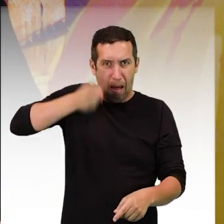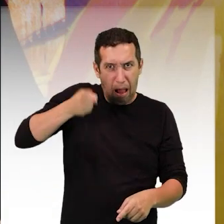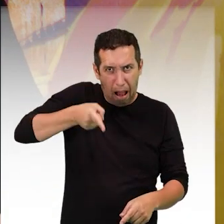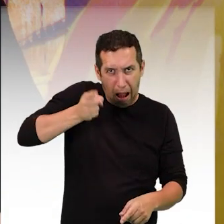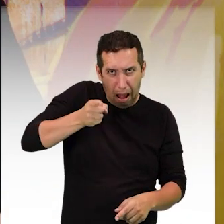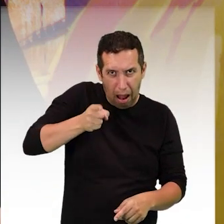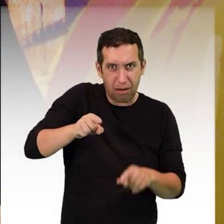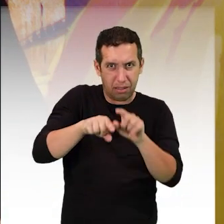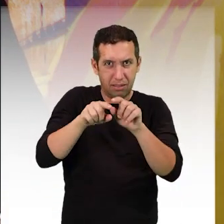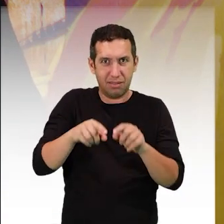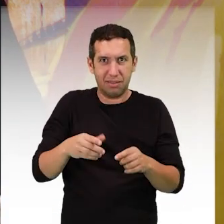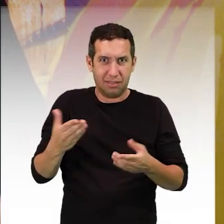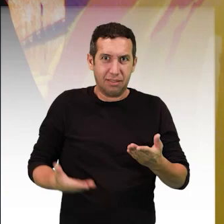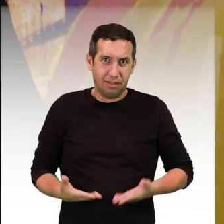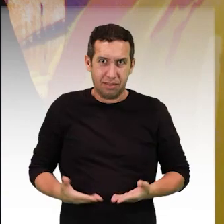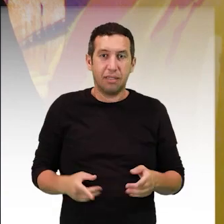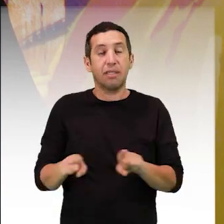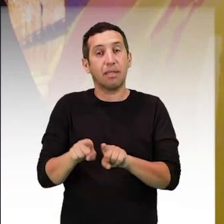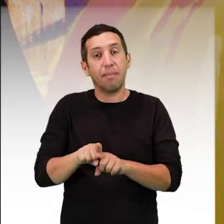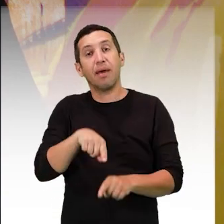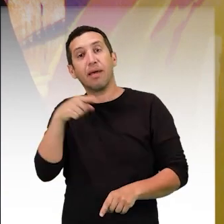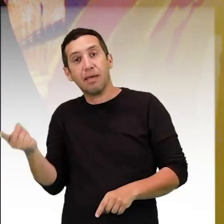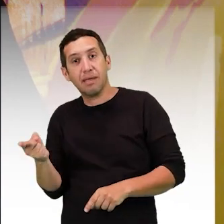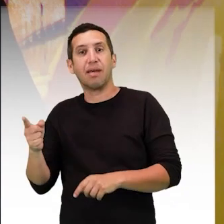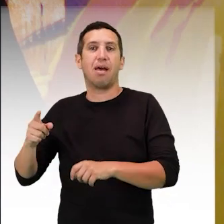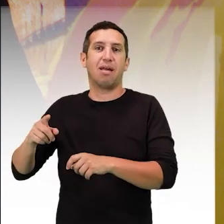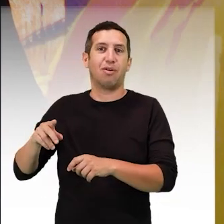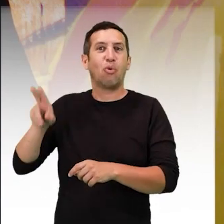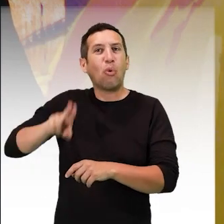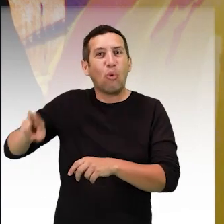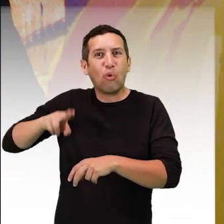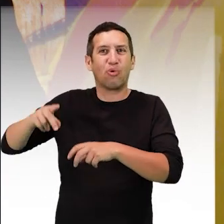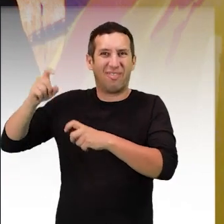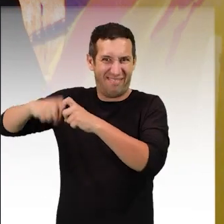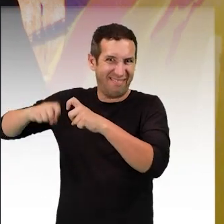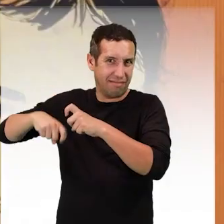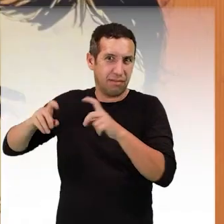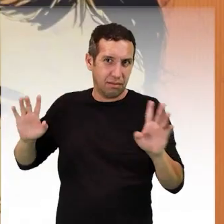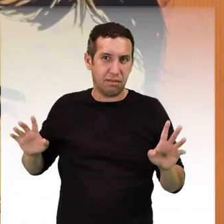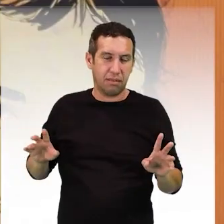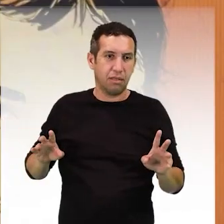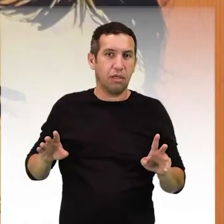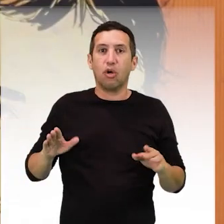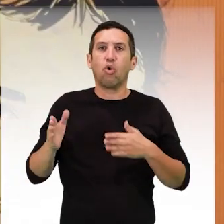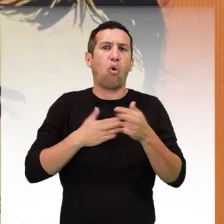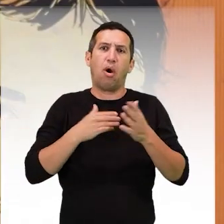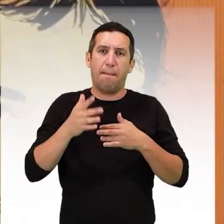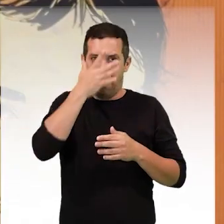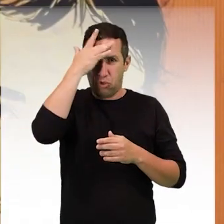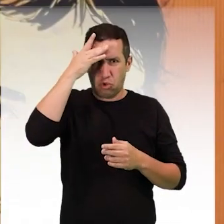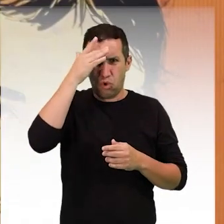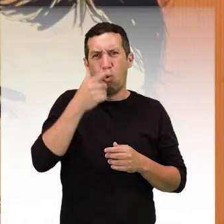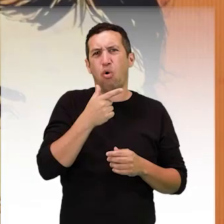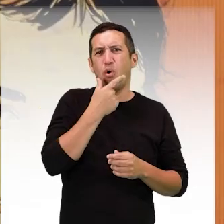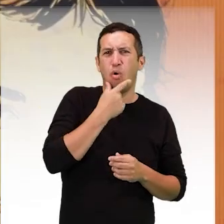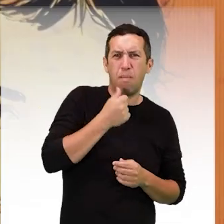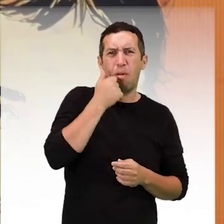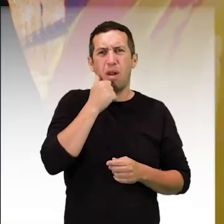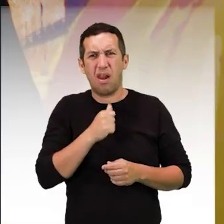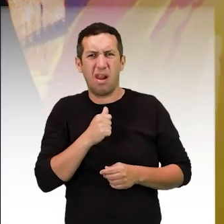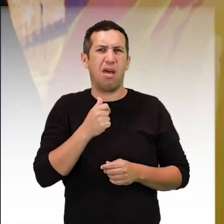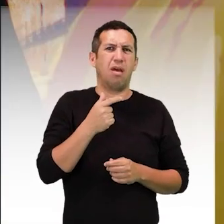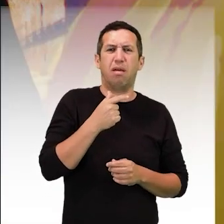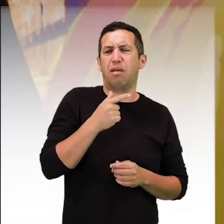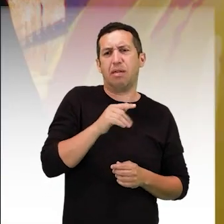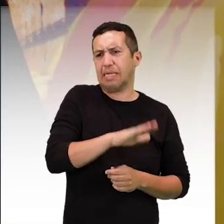é um dos tipos de trabalho análogo de escravo, e a exploração sexual. Qualquer pessoa pode ser vítima de tráfico de pessoas, mulheres,